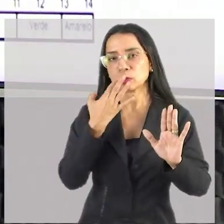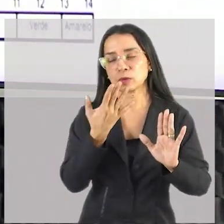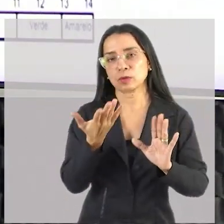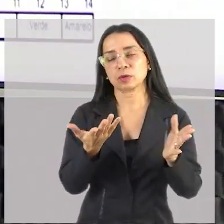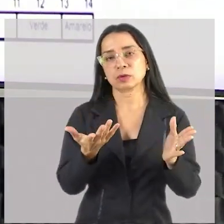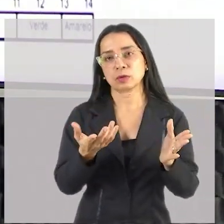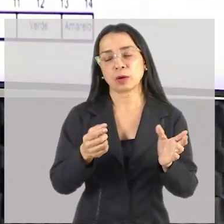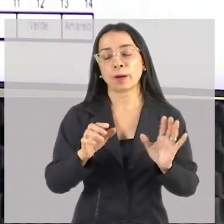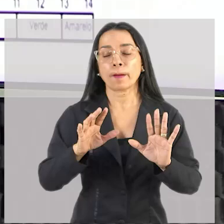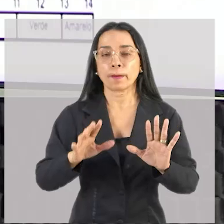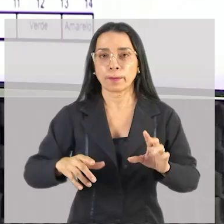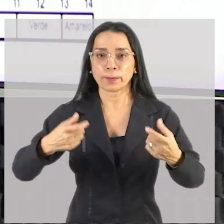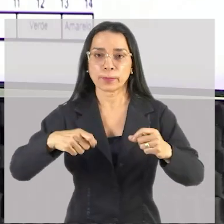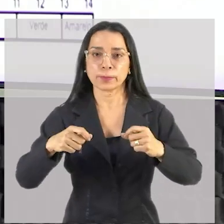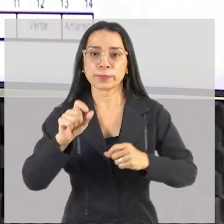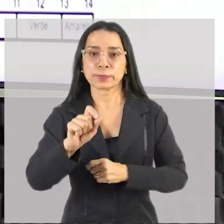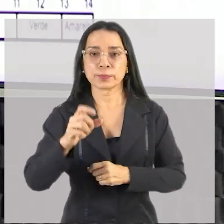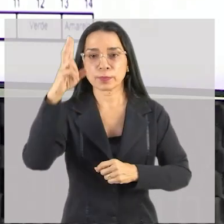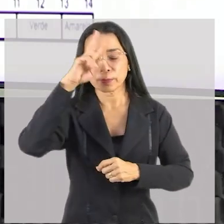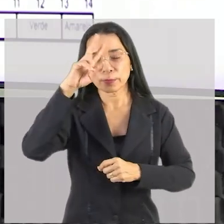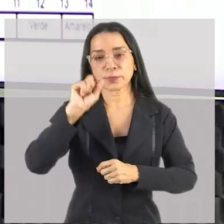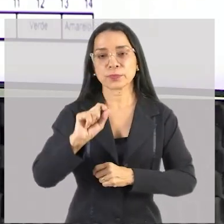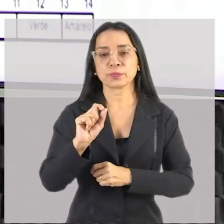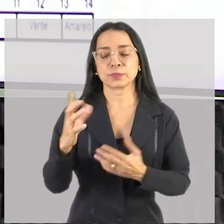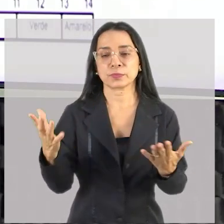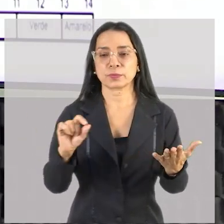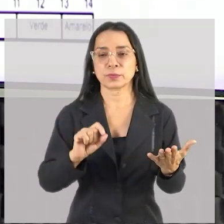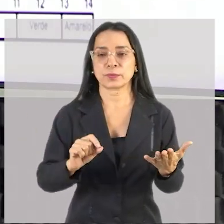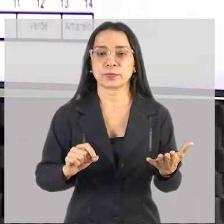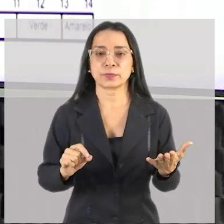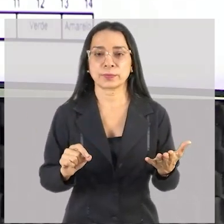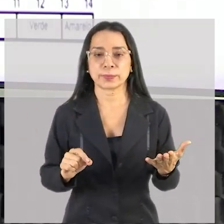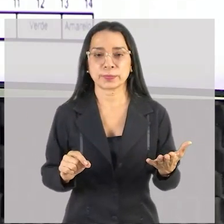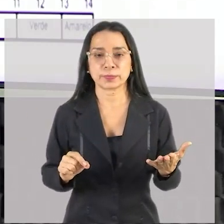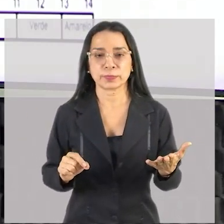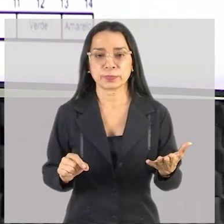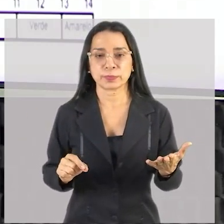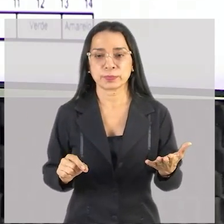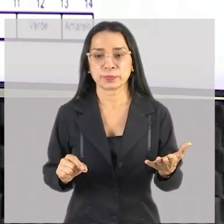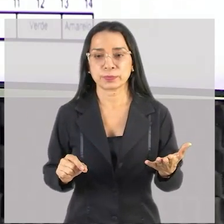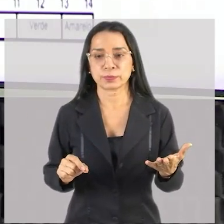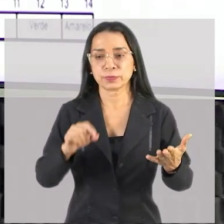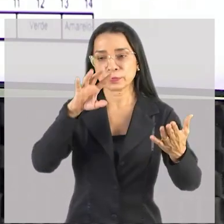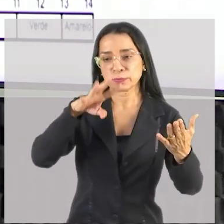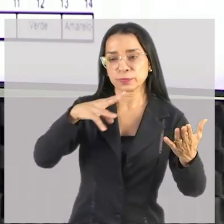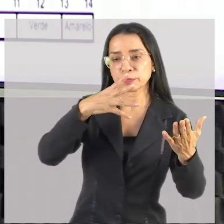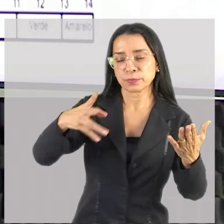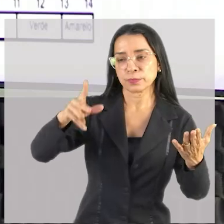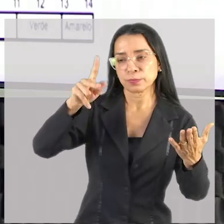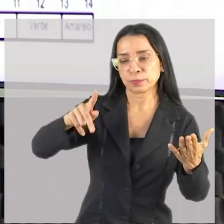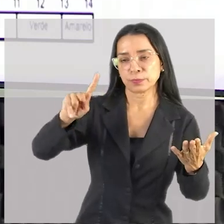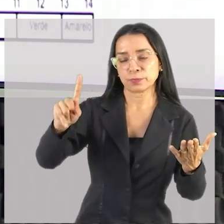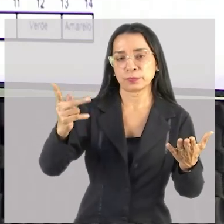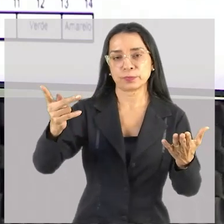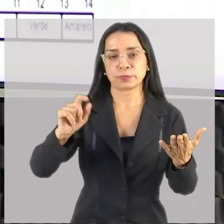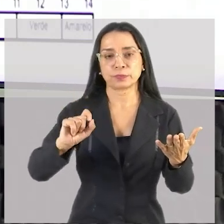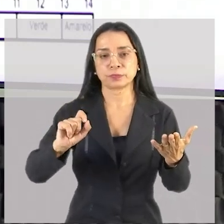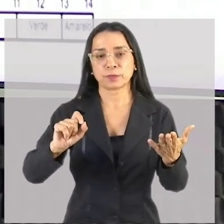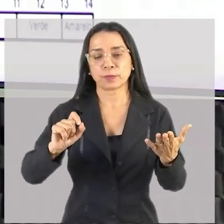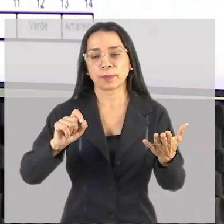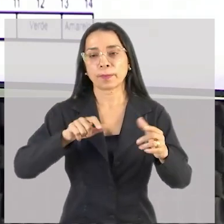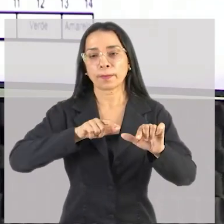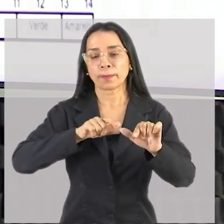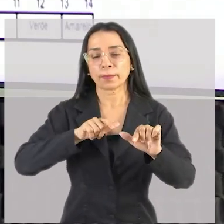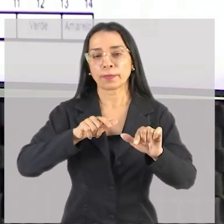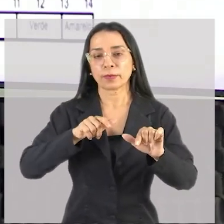precisa lembrar o quê? Na escala de pH, na escala de pH, a